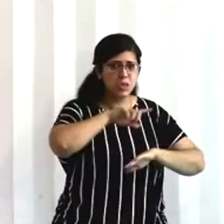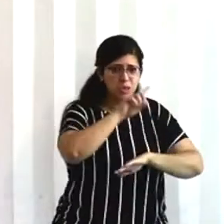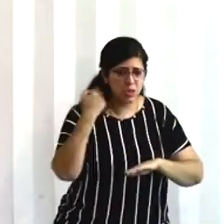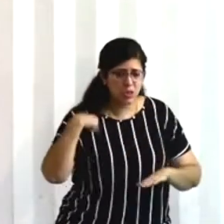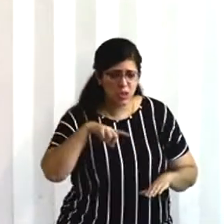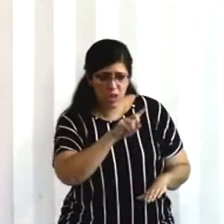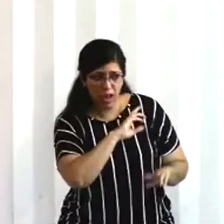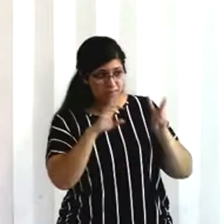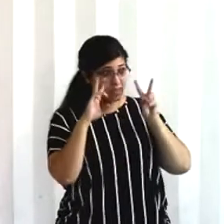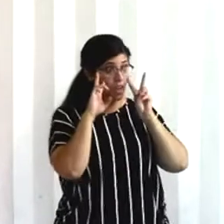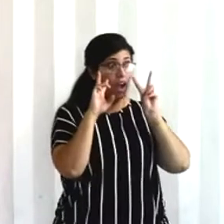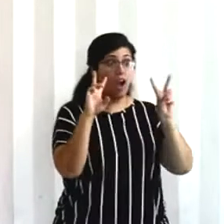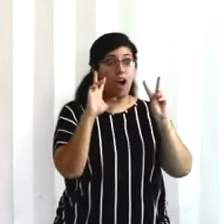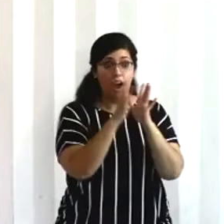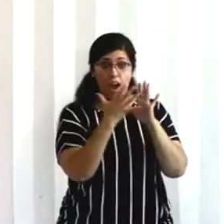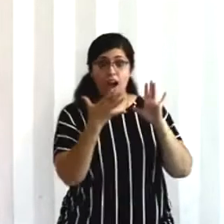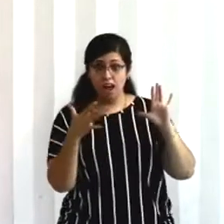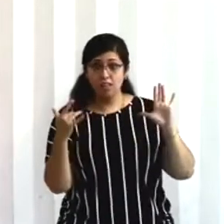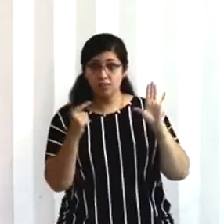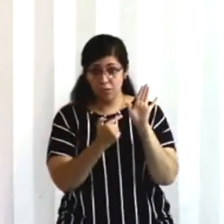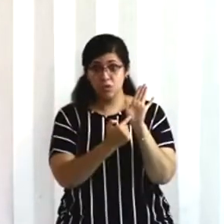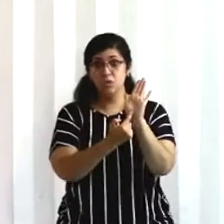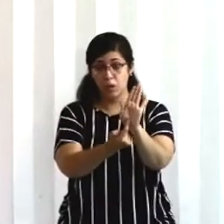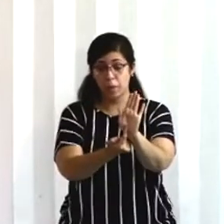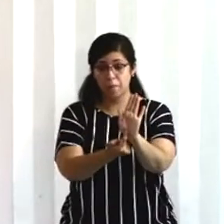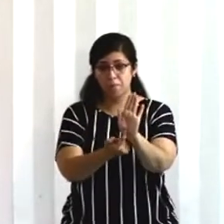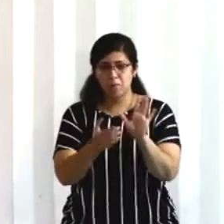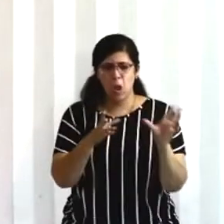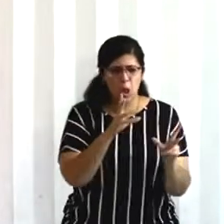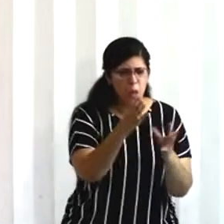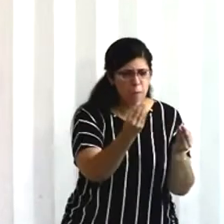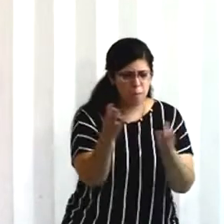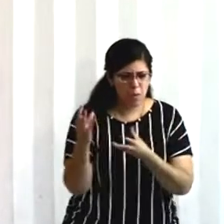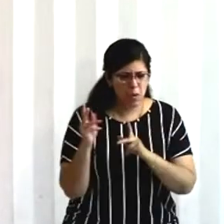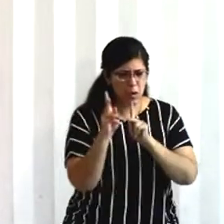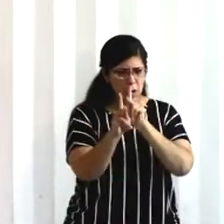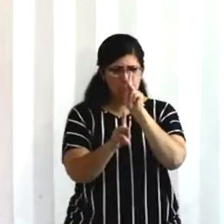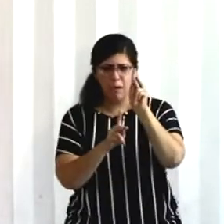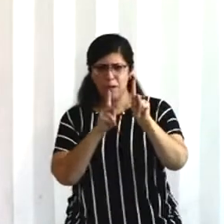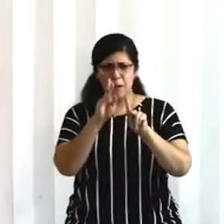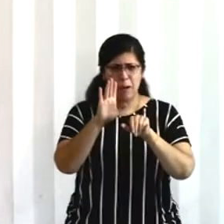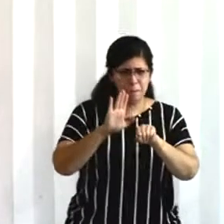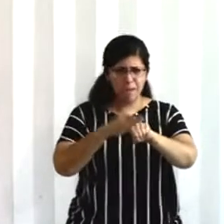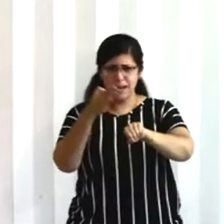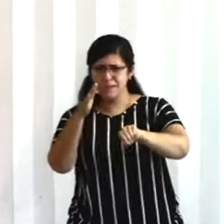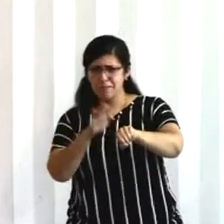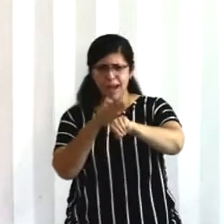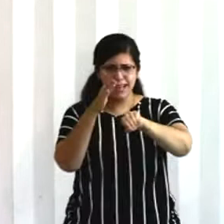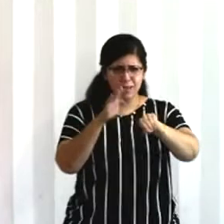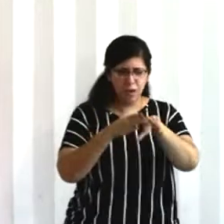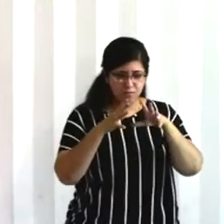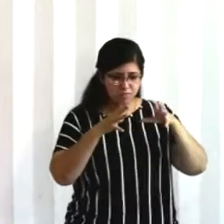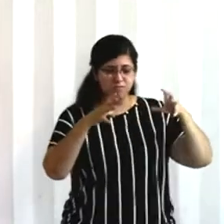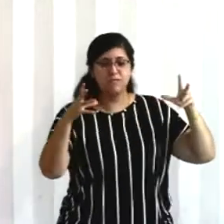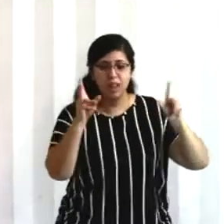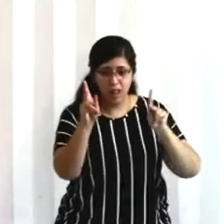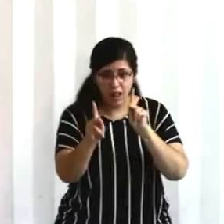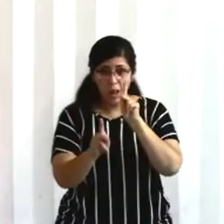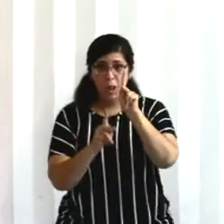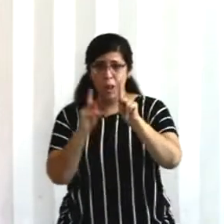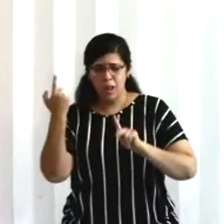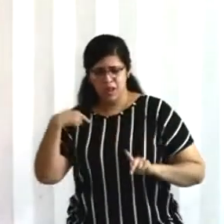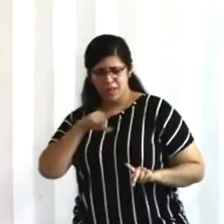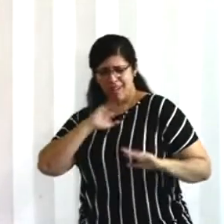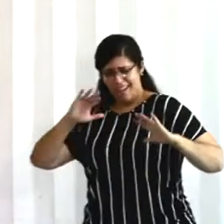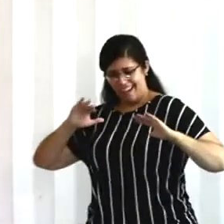resplandeceu-lhes a luz. Tens multiplicado este povo, a alegria lhe aumentaste, alegram-se diante